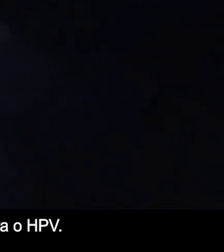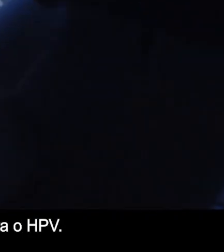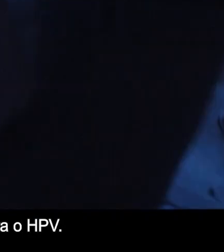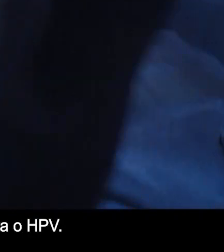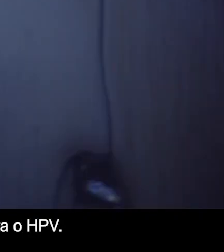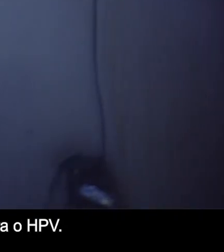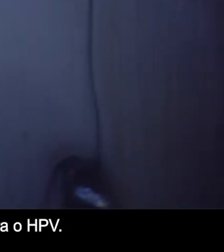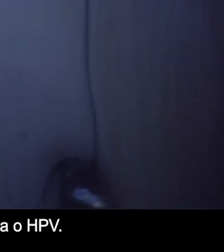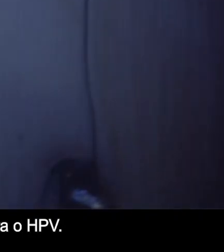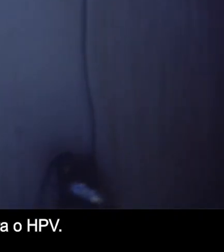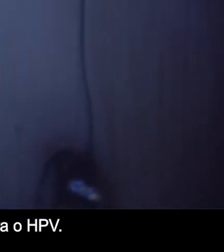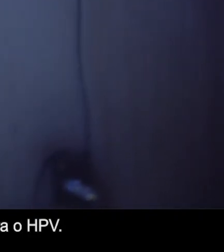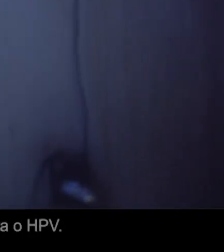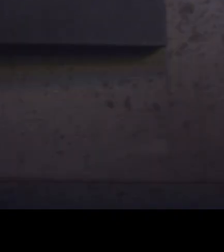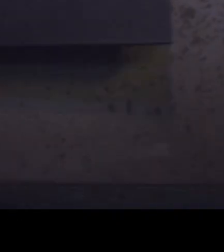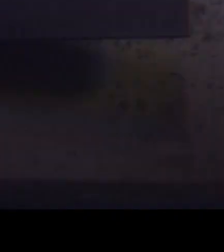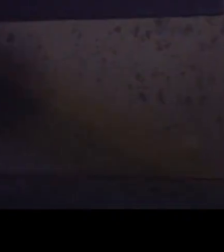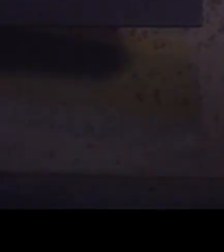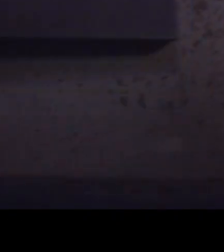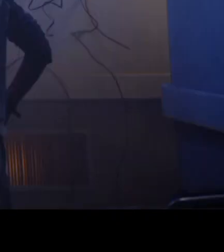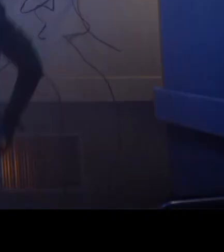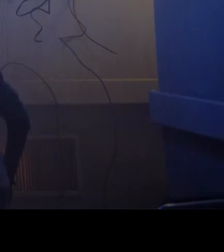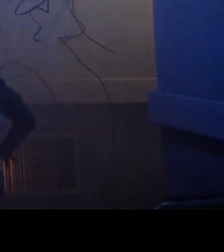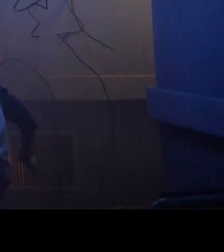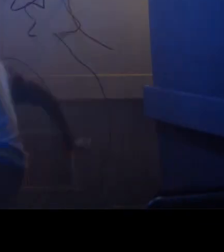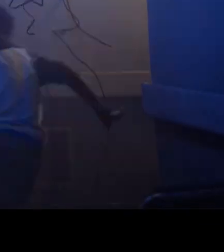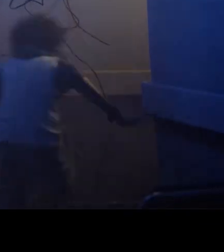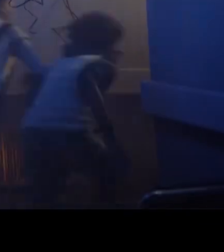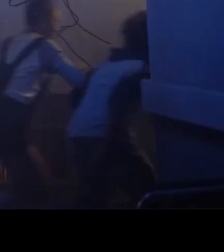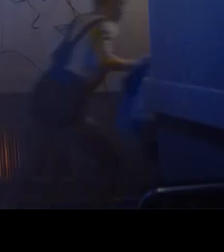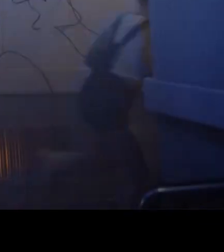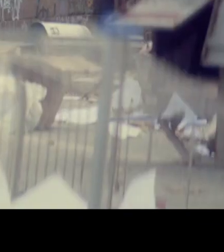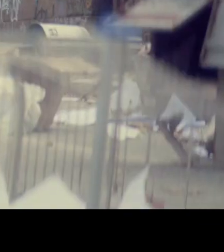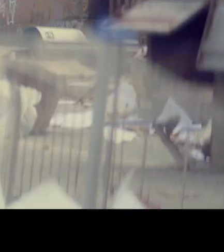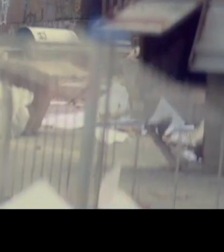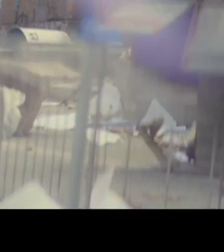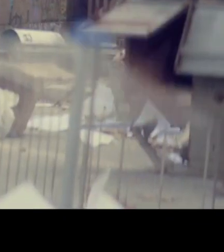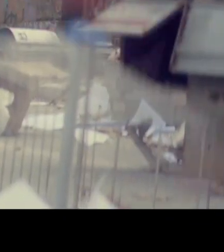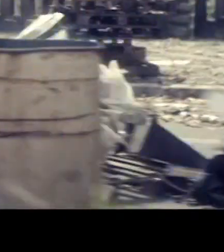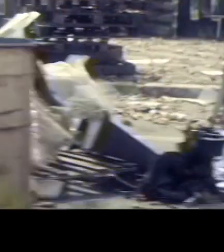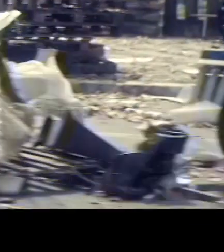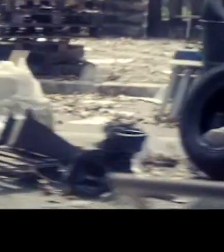segunda dose contra o HPV. E se você ainda não tomou a